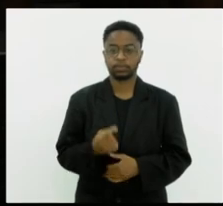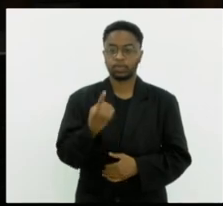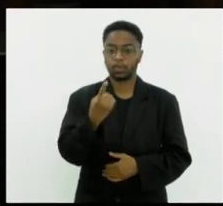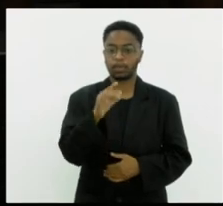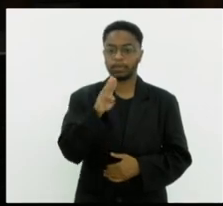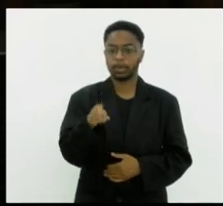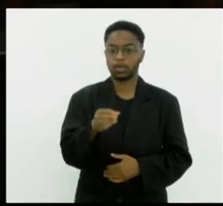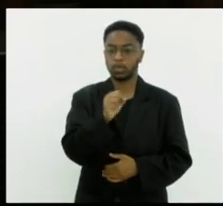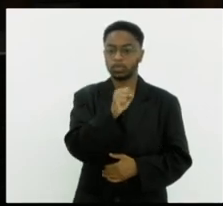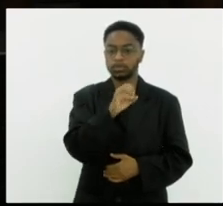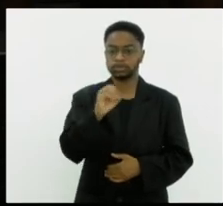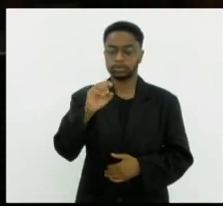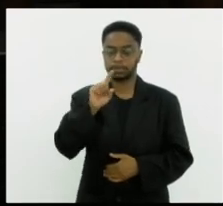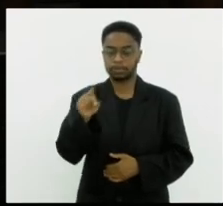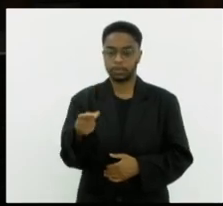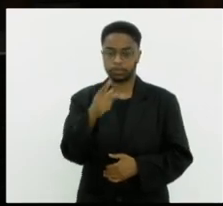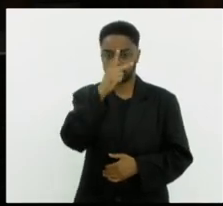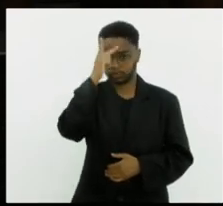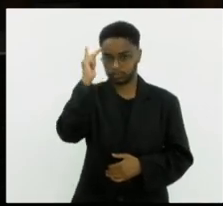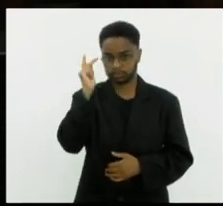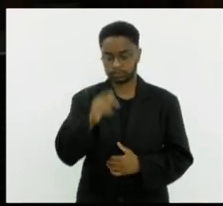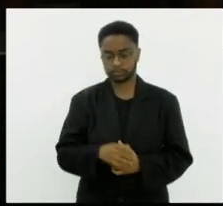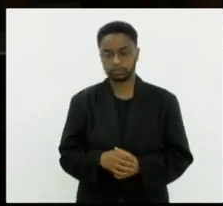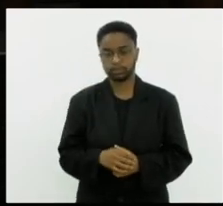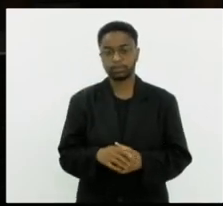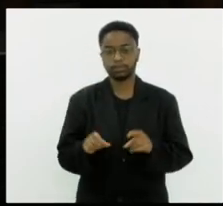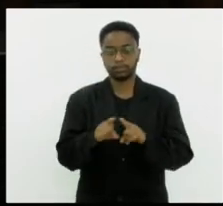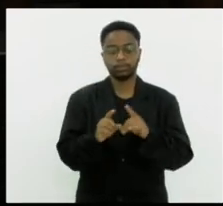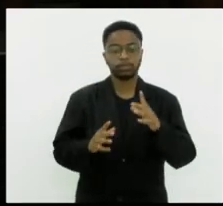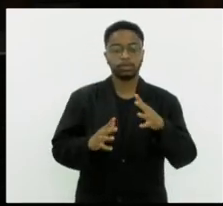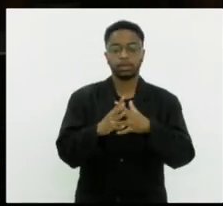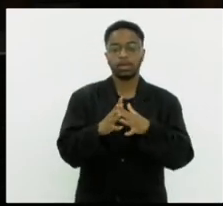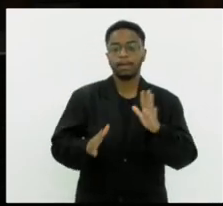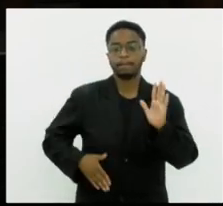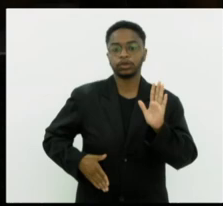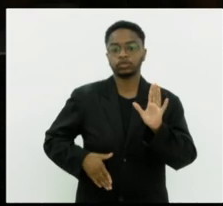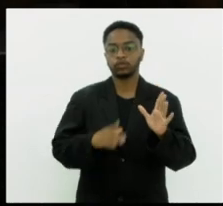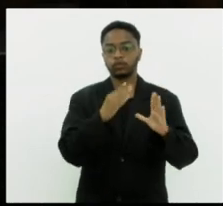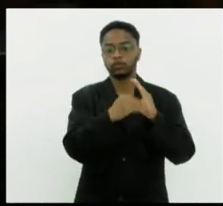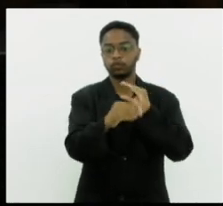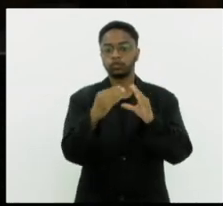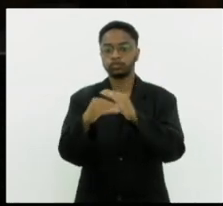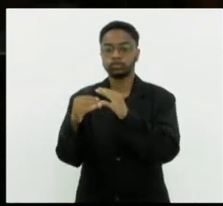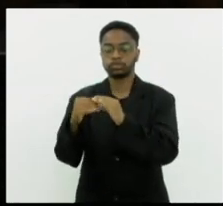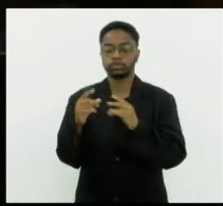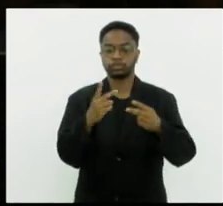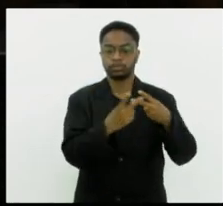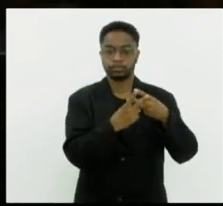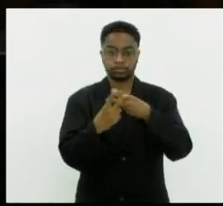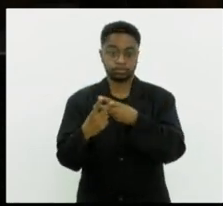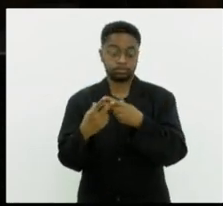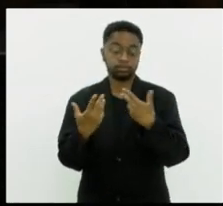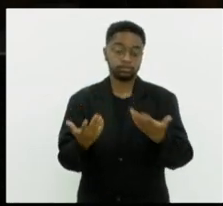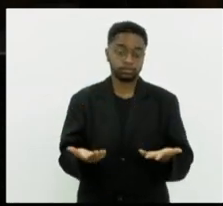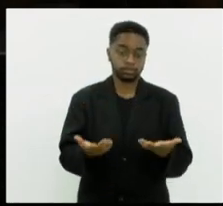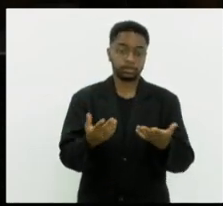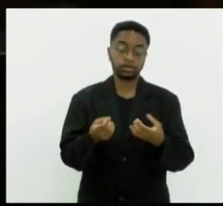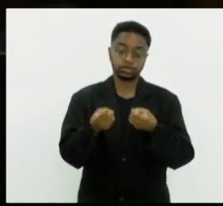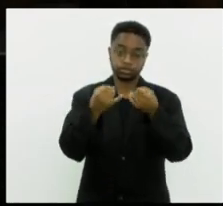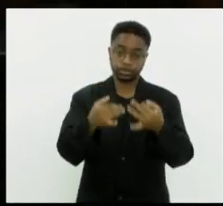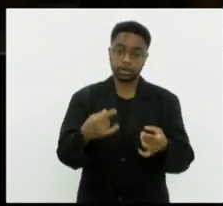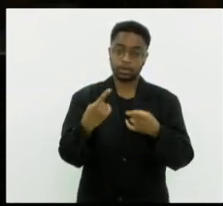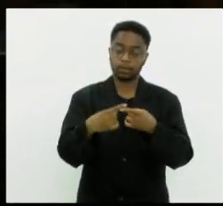1.800.000 pessoas, e recorde de bandido fugindo da cadeia. Quer dizer, está justificado